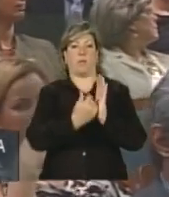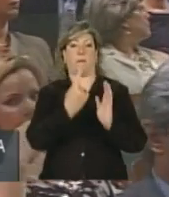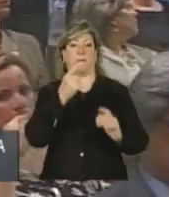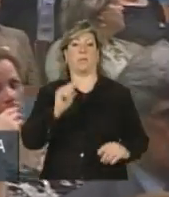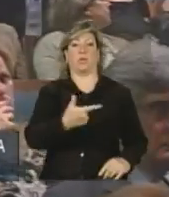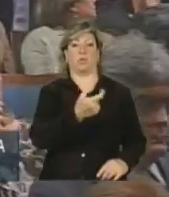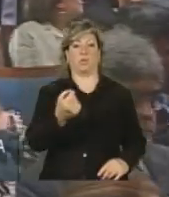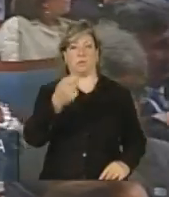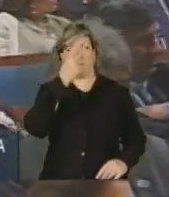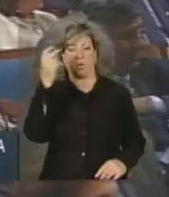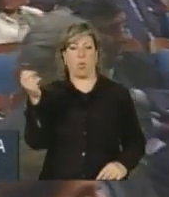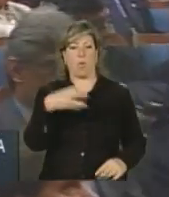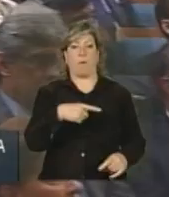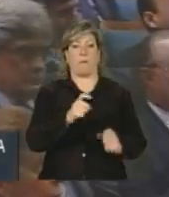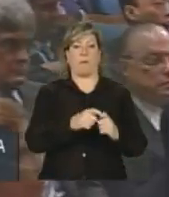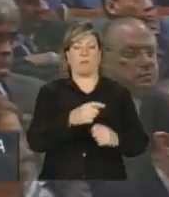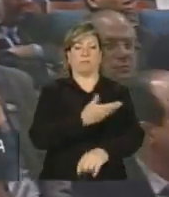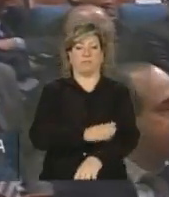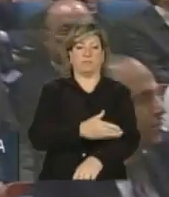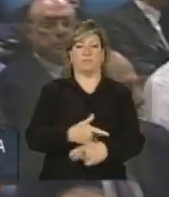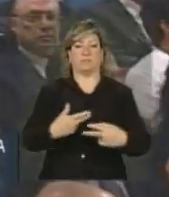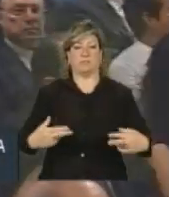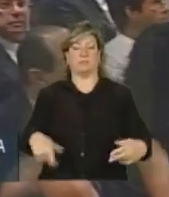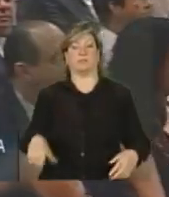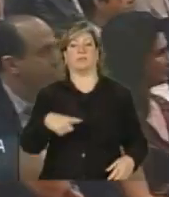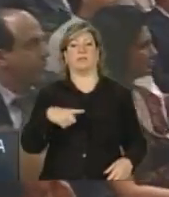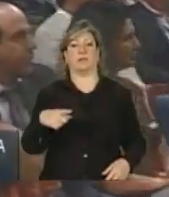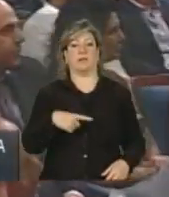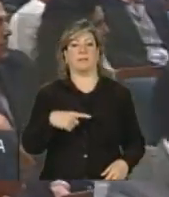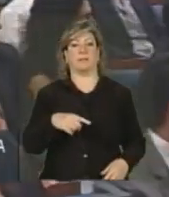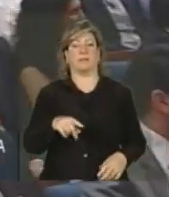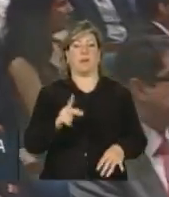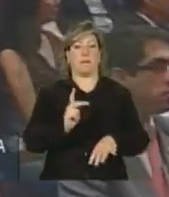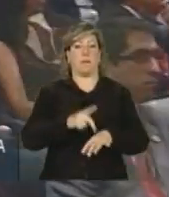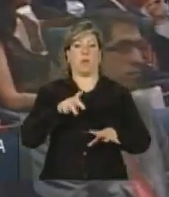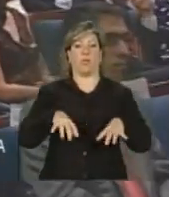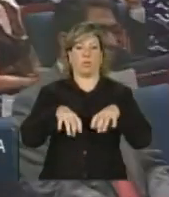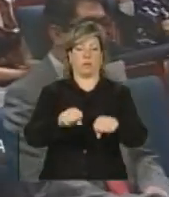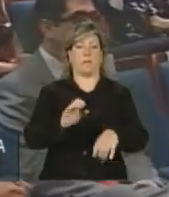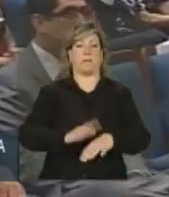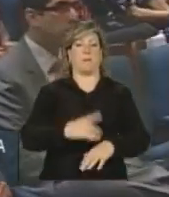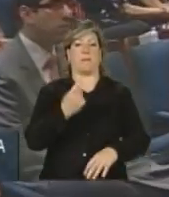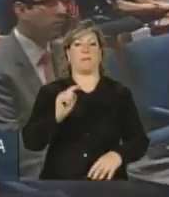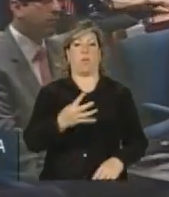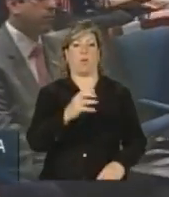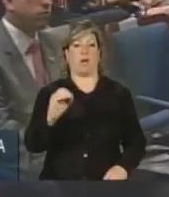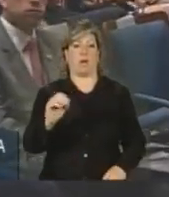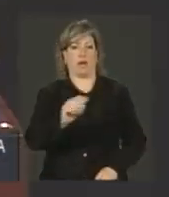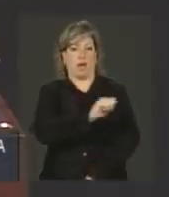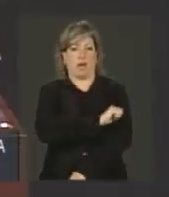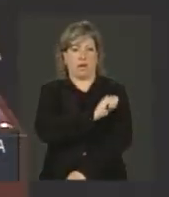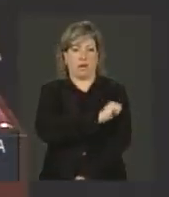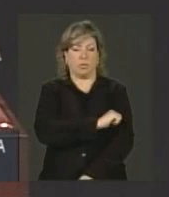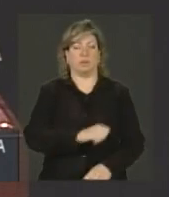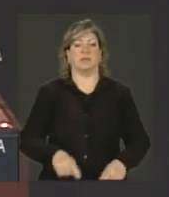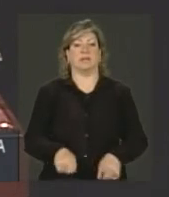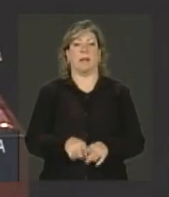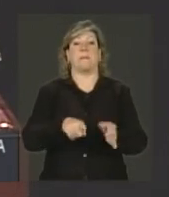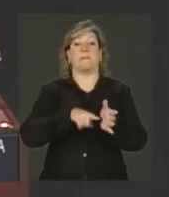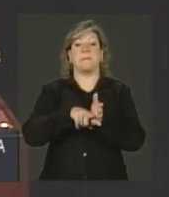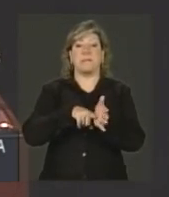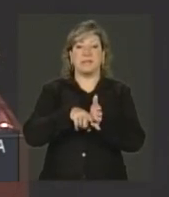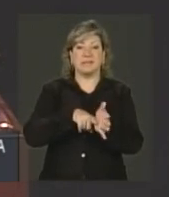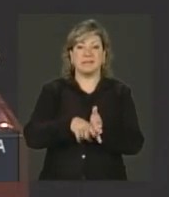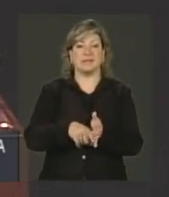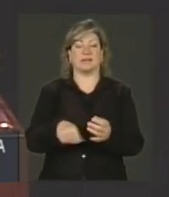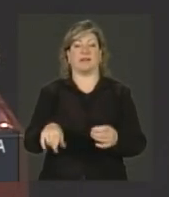residentes. Na pós-graduação, o estrito senso conta com mais de 1.400 alunos. Em pesquisa, a